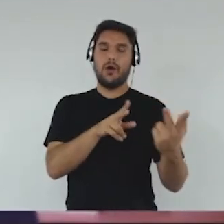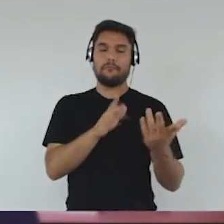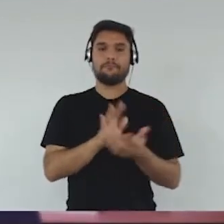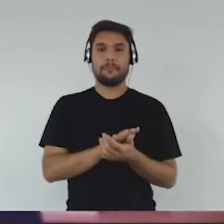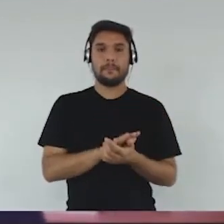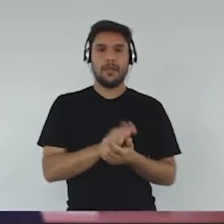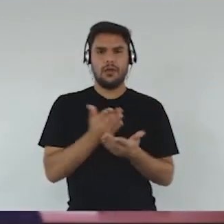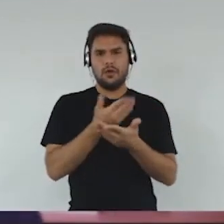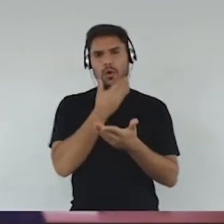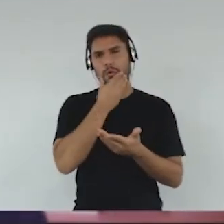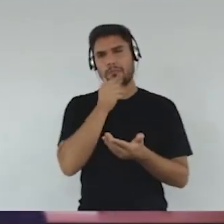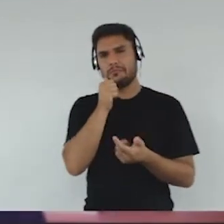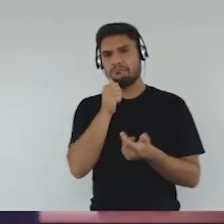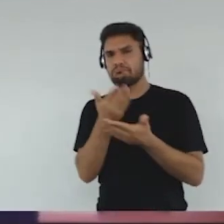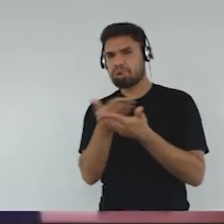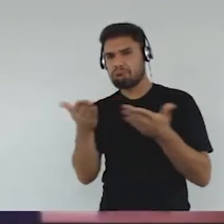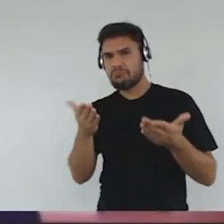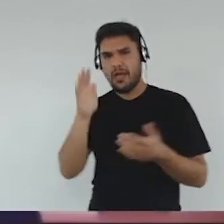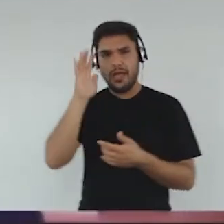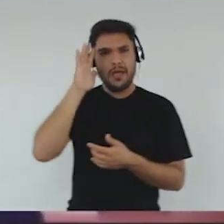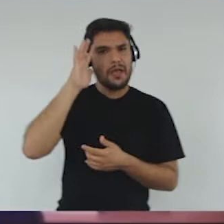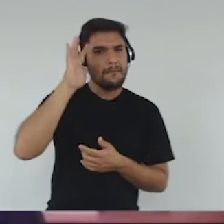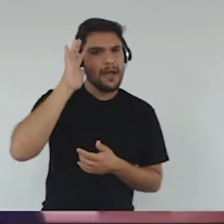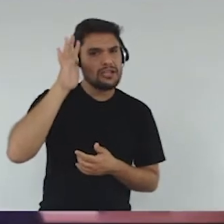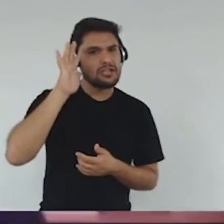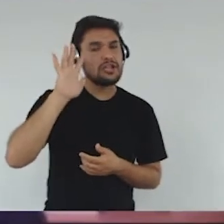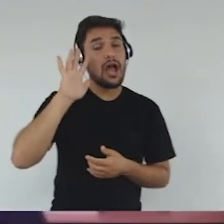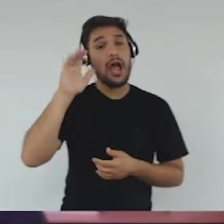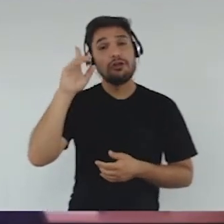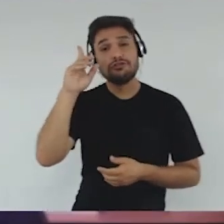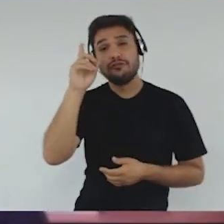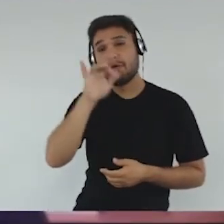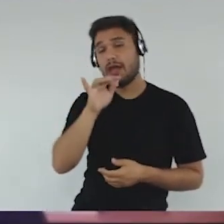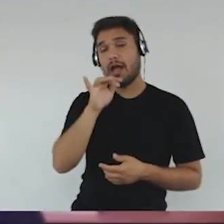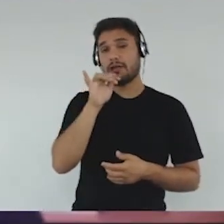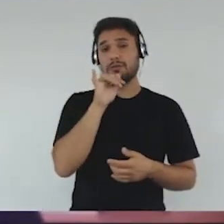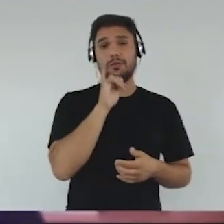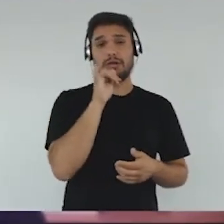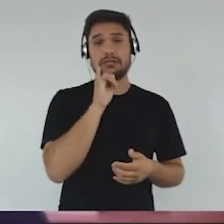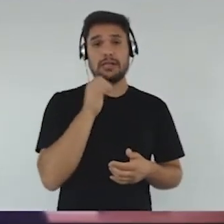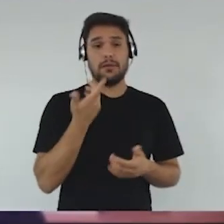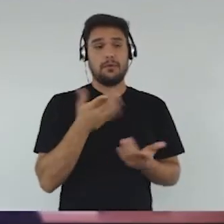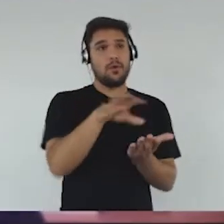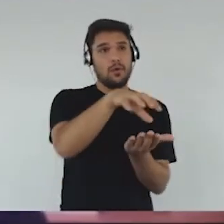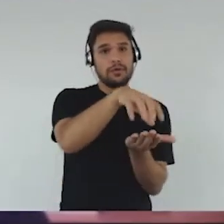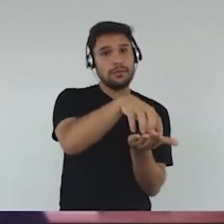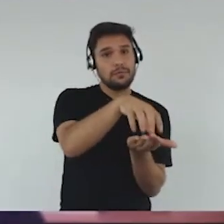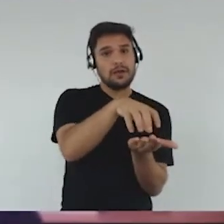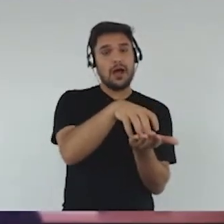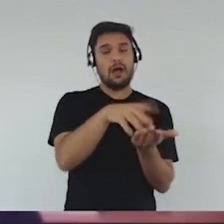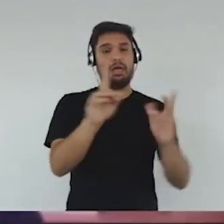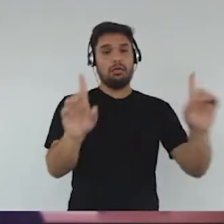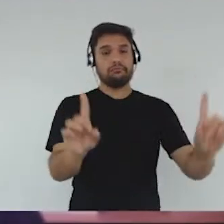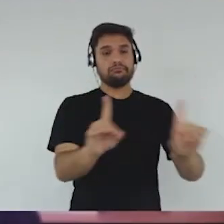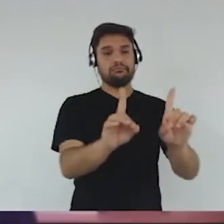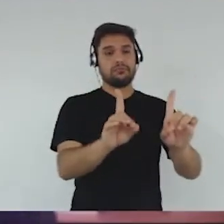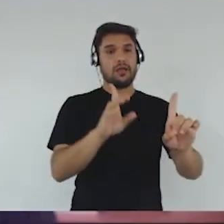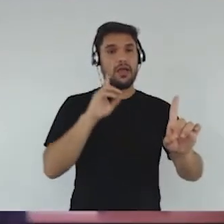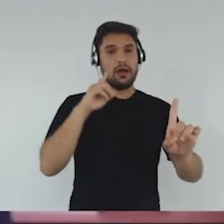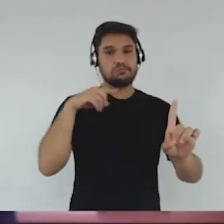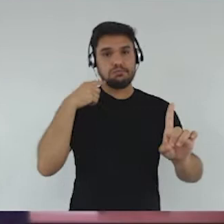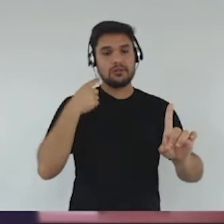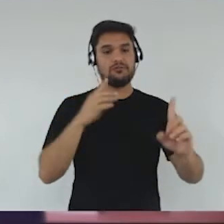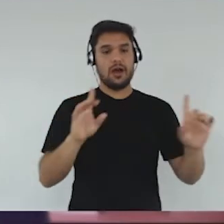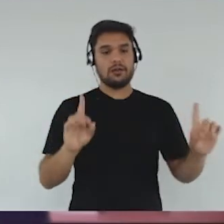senhores e as senhoras imaginam a grande dificuldade que, de repente, os tribunais, as partes e os advogados